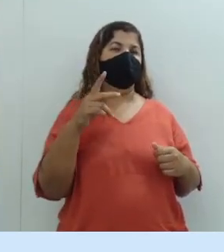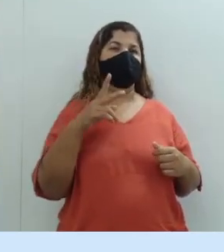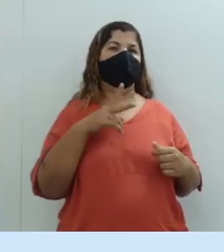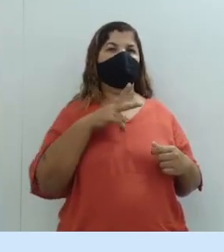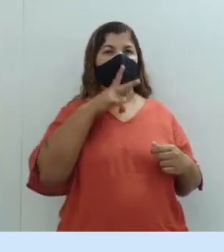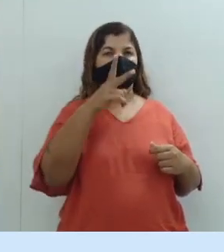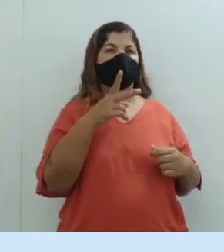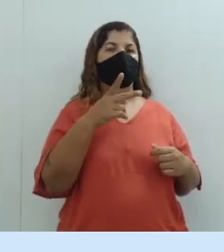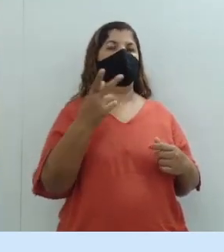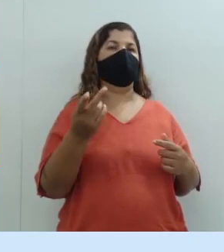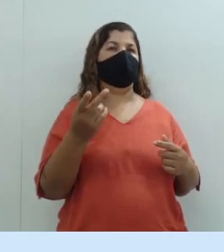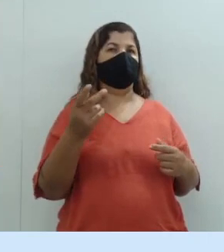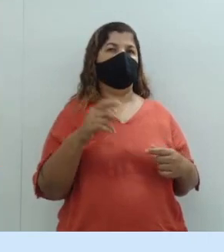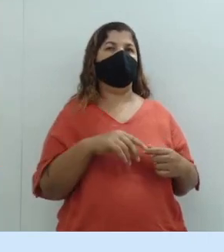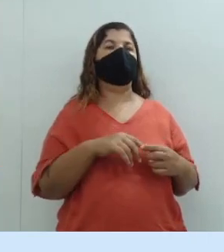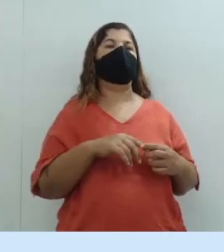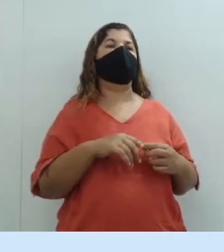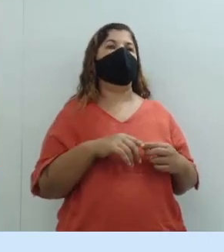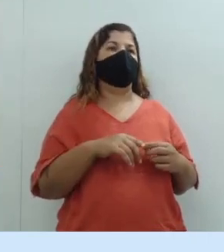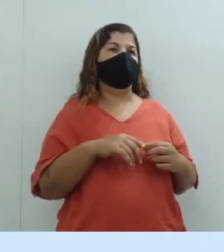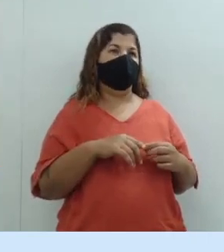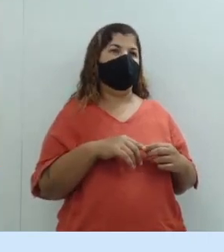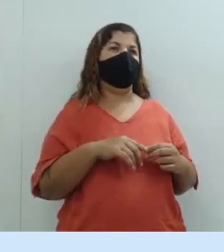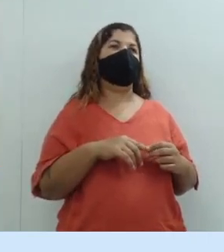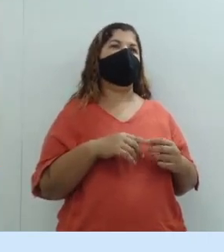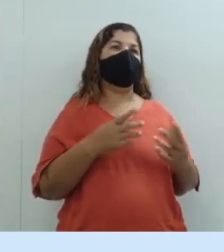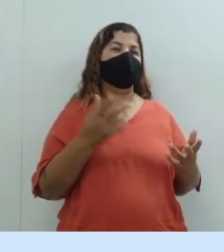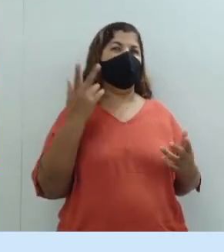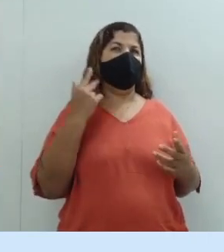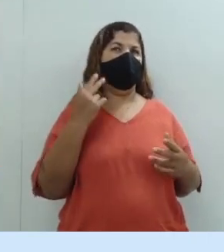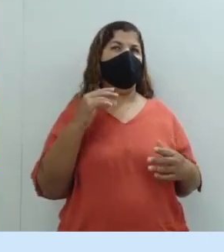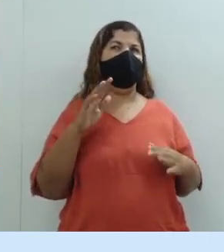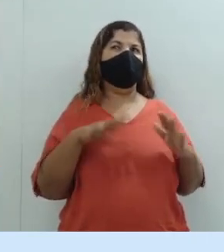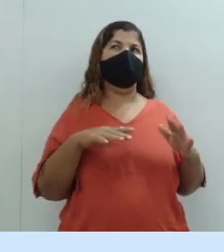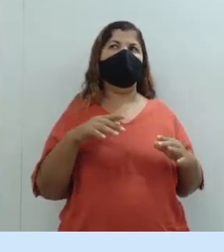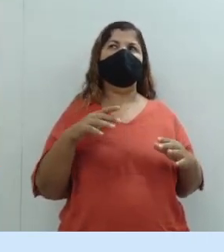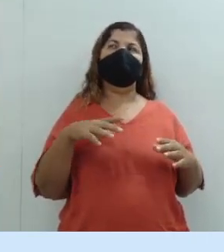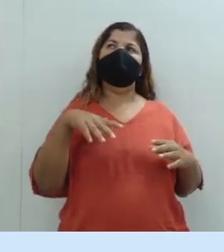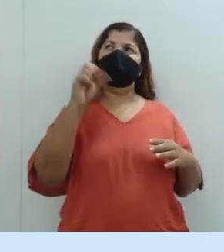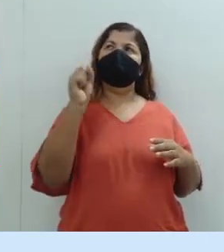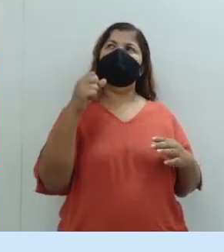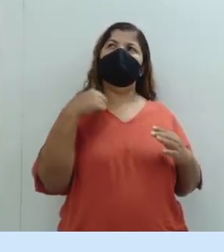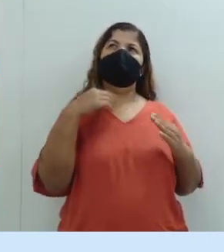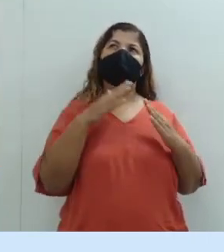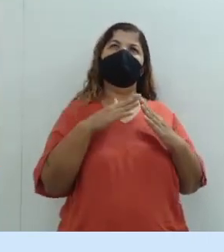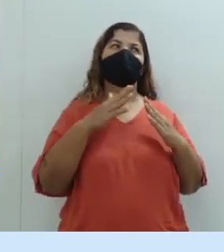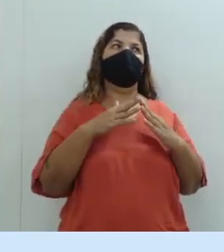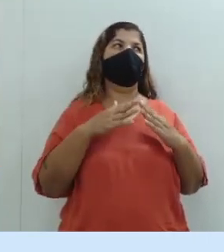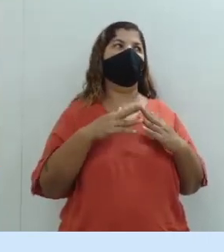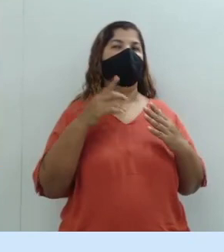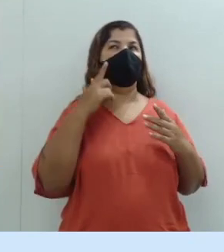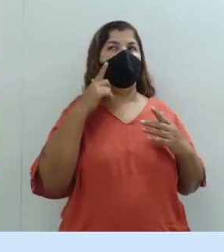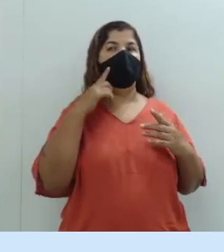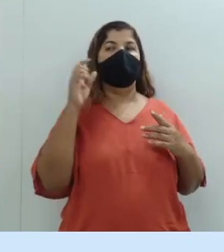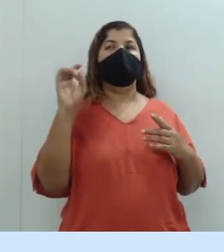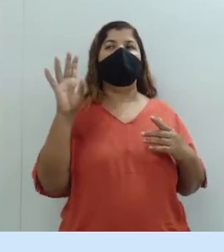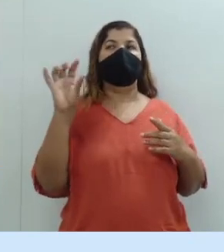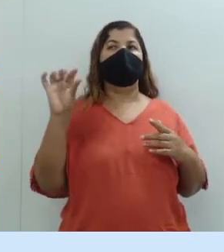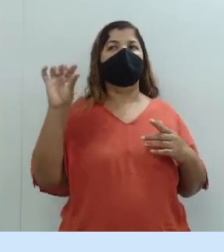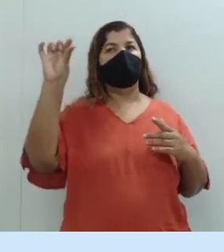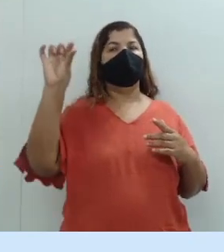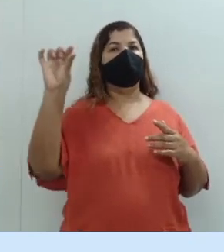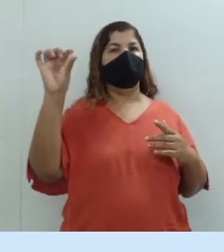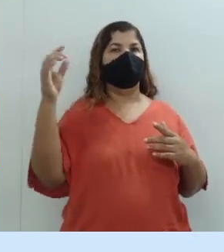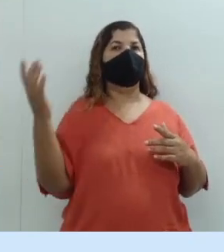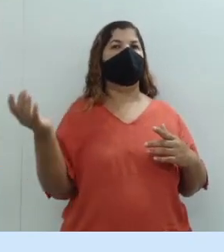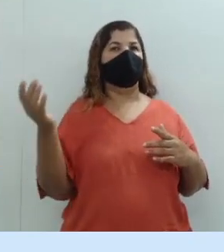gerar, ele acaba desarmando essa chave. Então é muito comum você dizer assim, faltou energia na minha casa, eu vou ver se foi só o disjuntor que